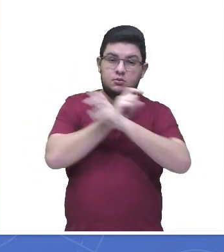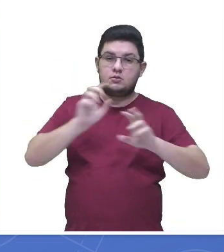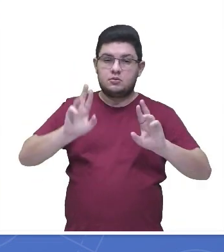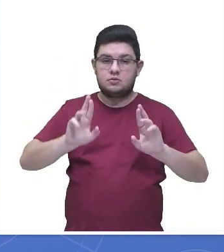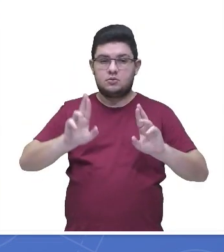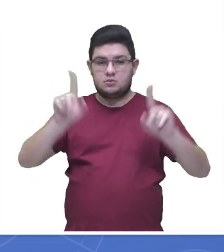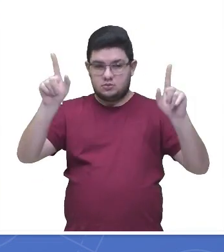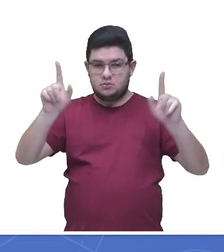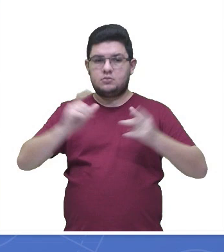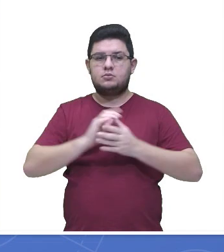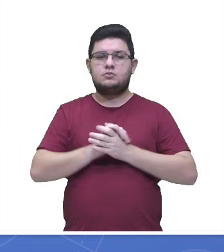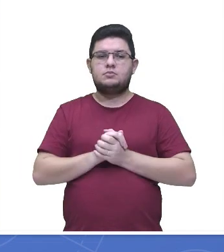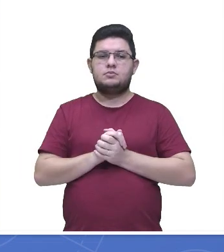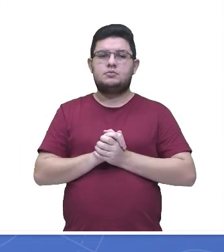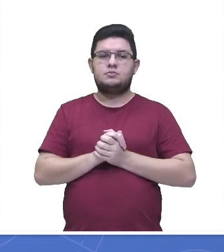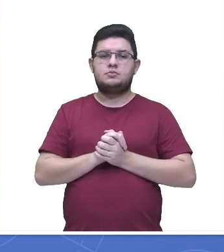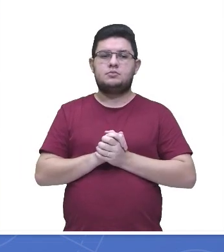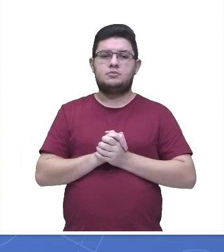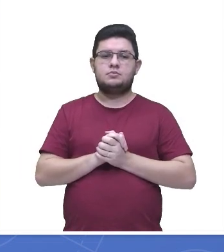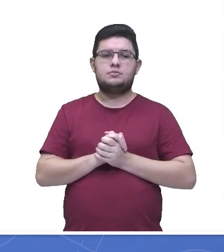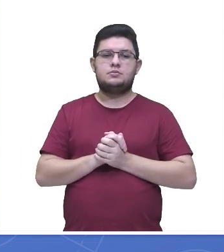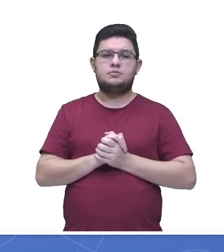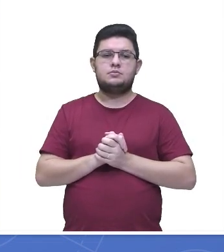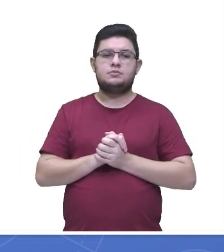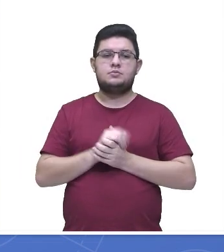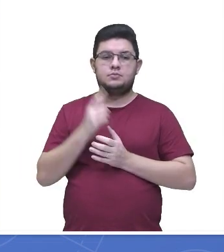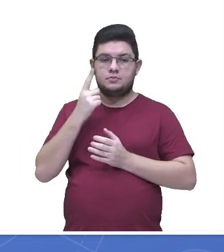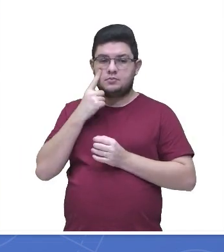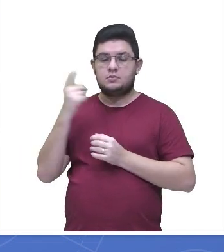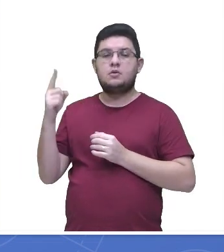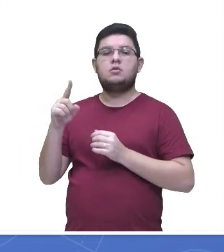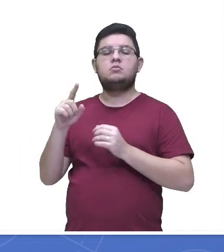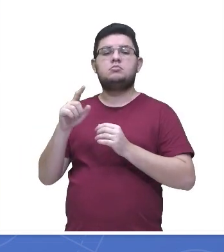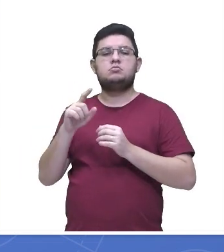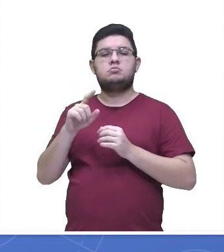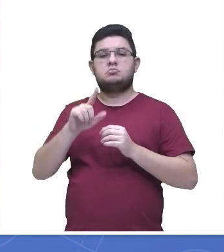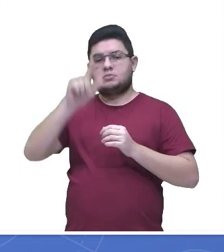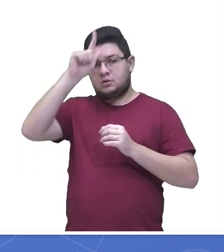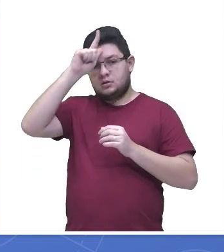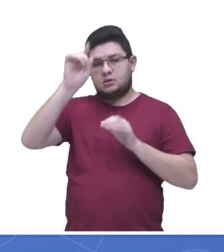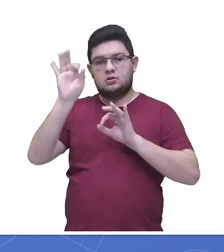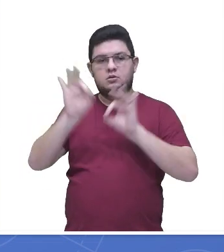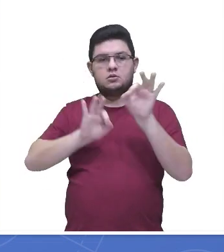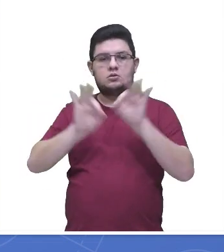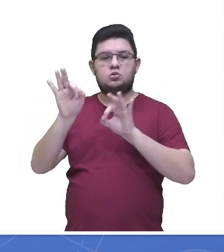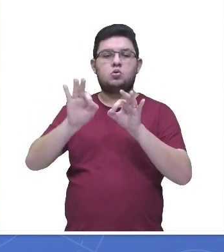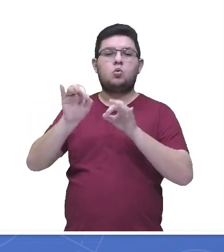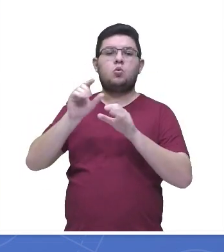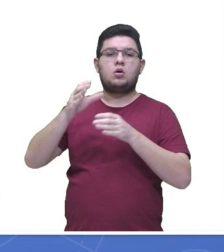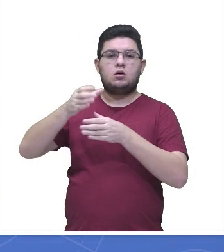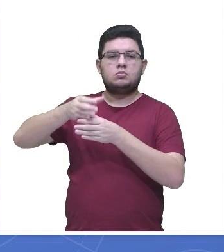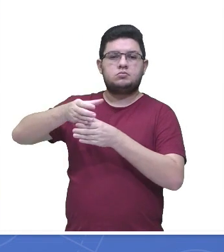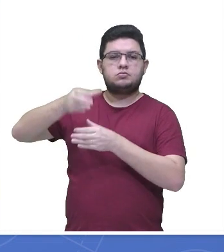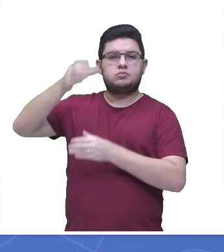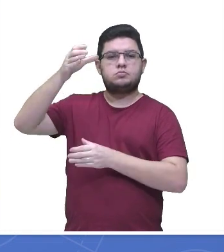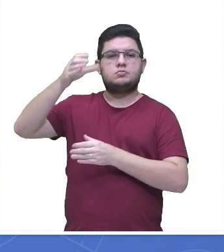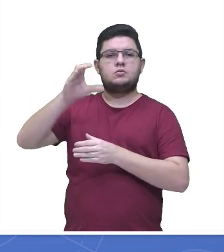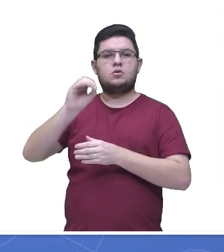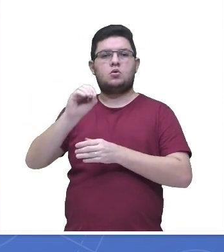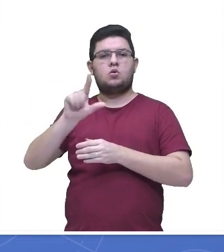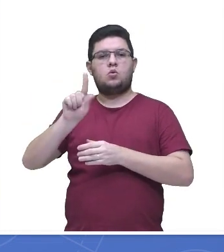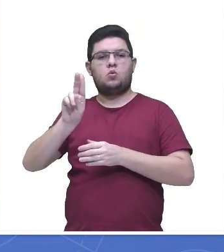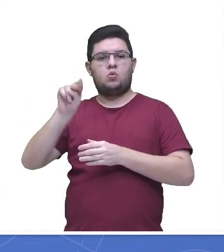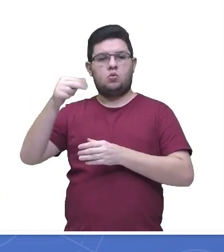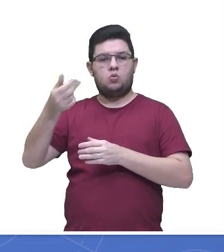capitéis? Pois é, nós vamos falar dessas ordens. Nós temos as colunas, certo? Que elas